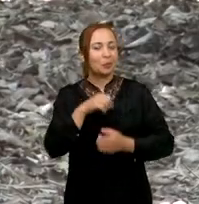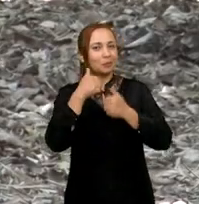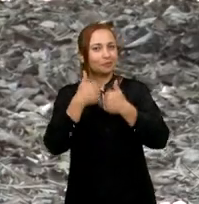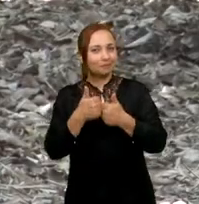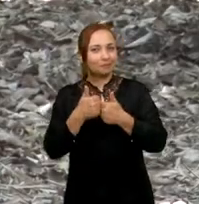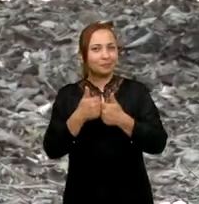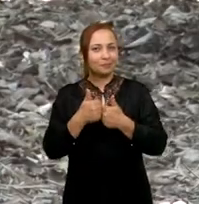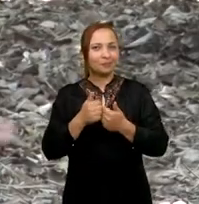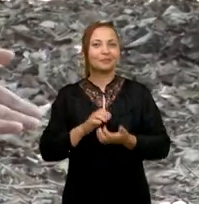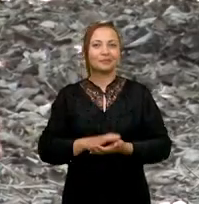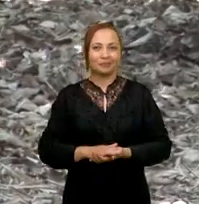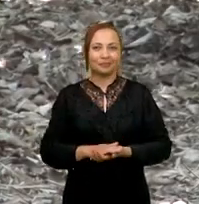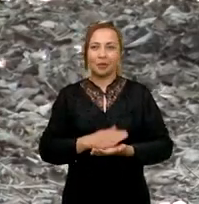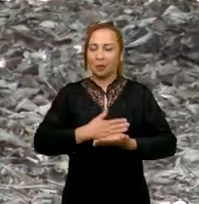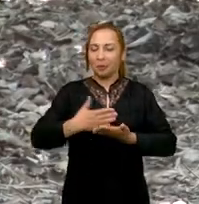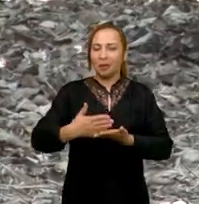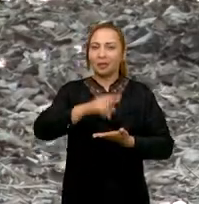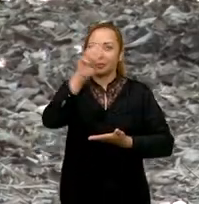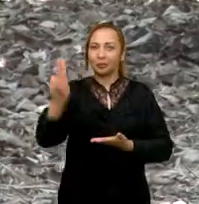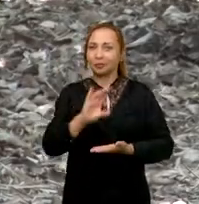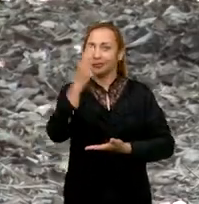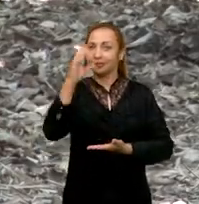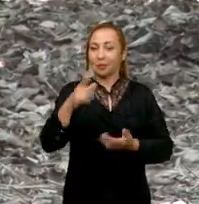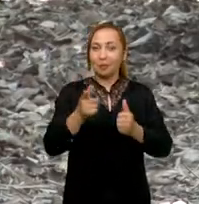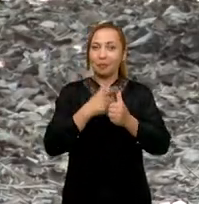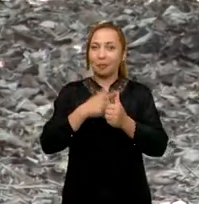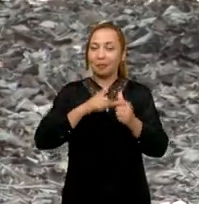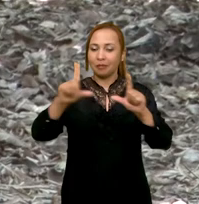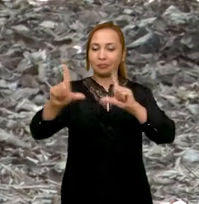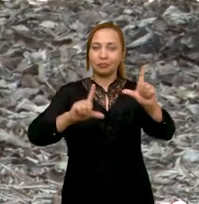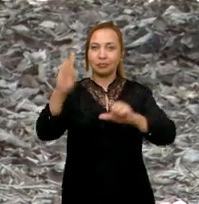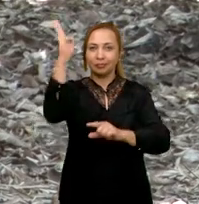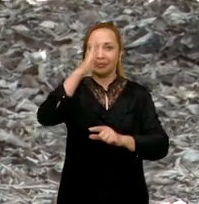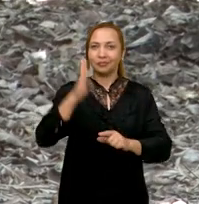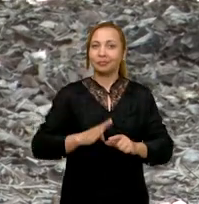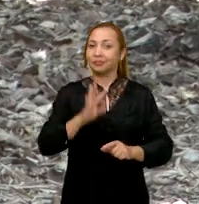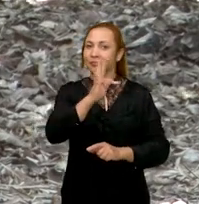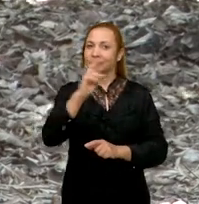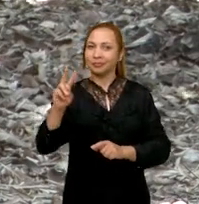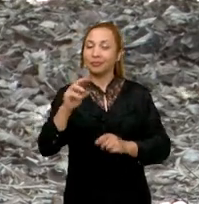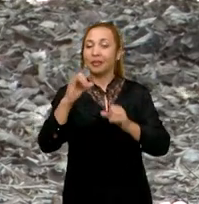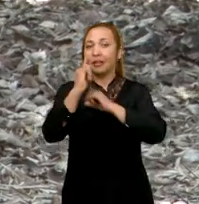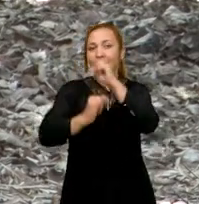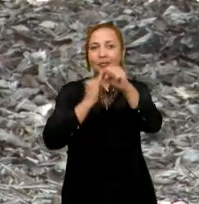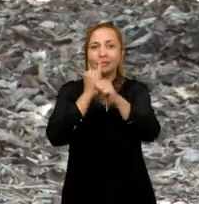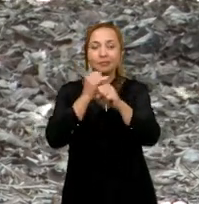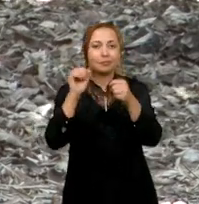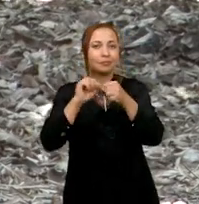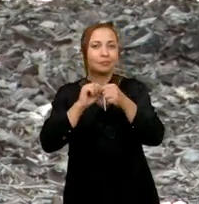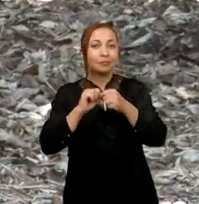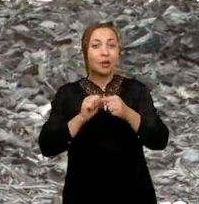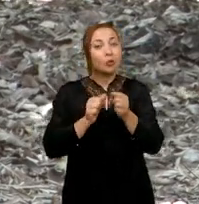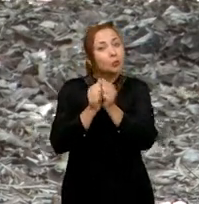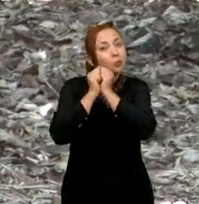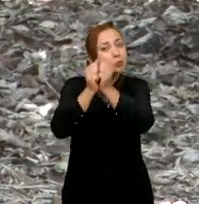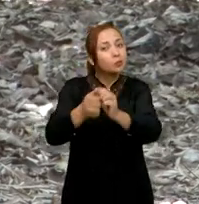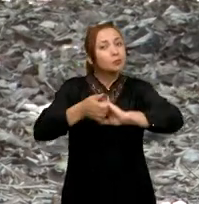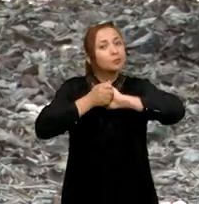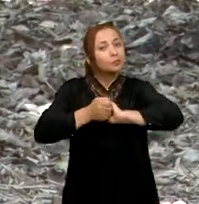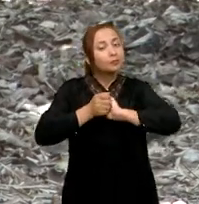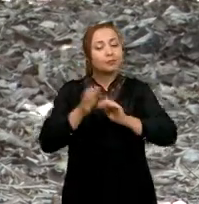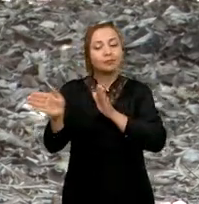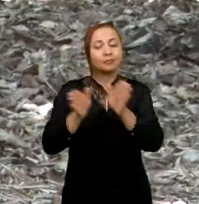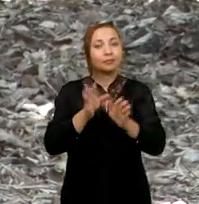Olá, tudo bem? Está no ar mais um Univerciência, o primeiro programa brasileiro de TV e internet realizado por meio de uma